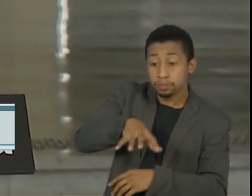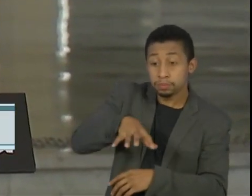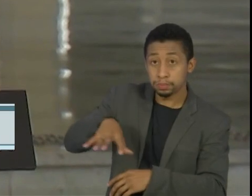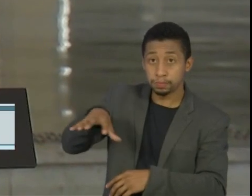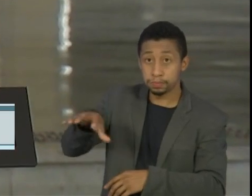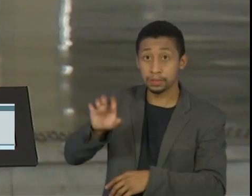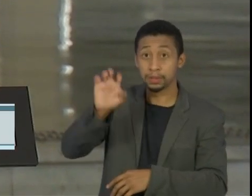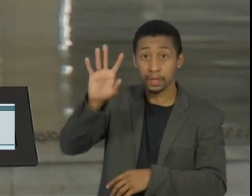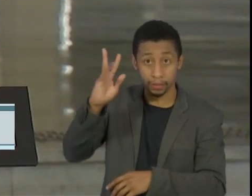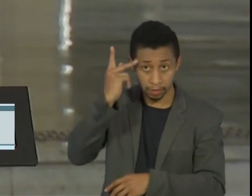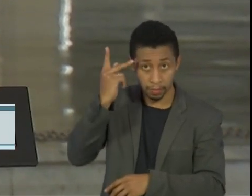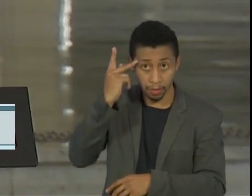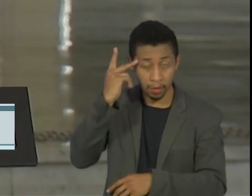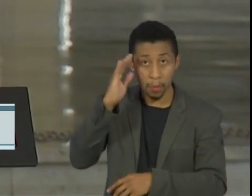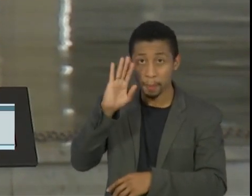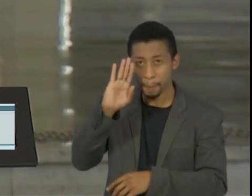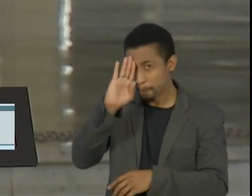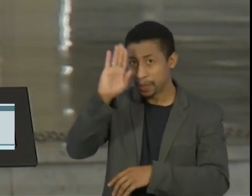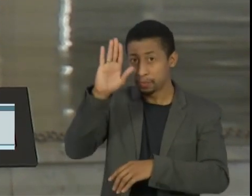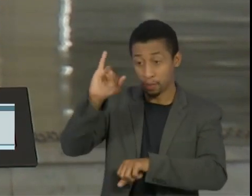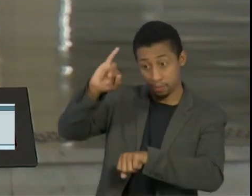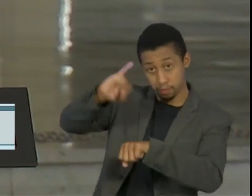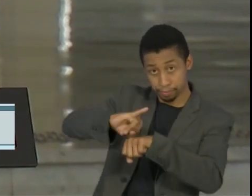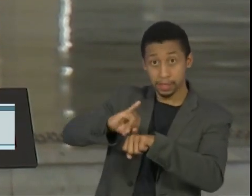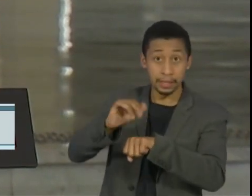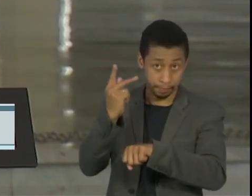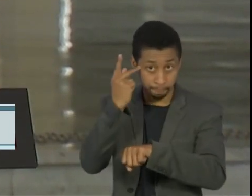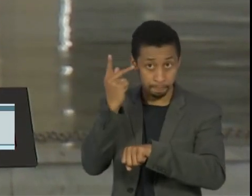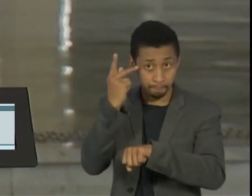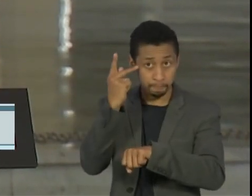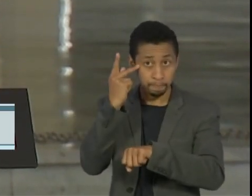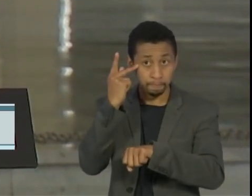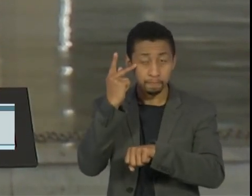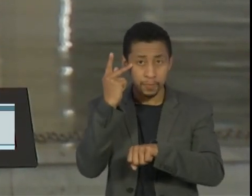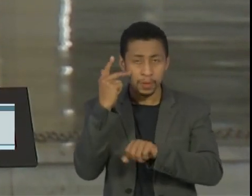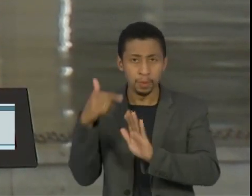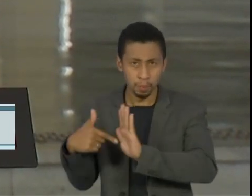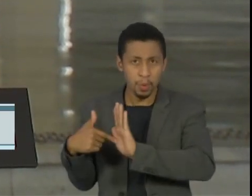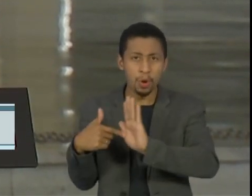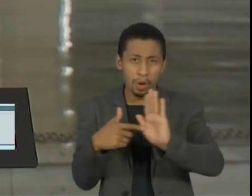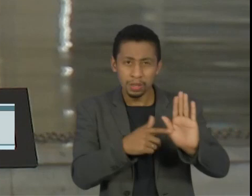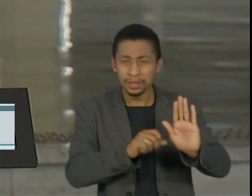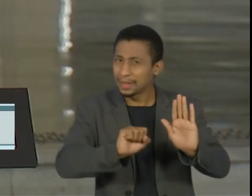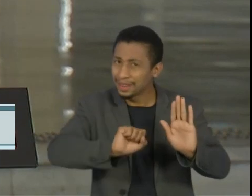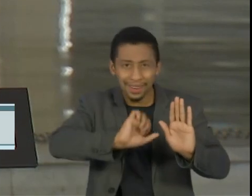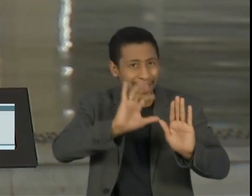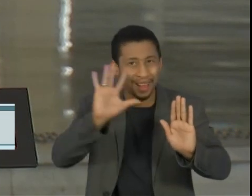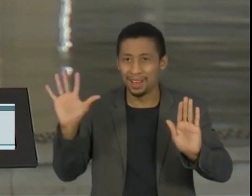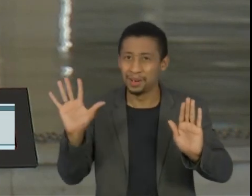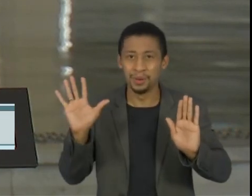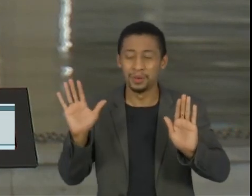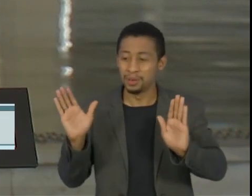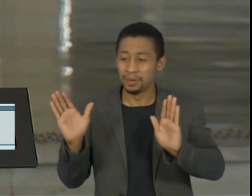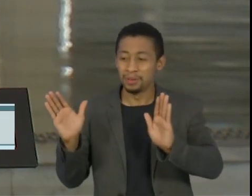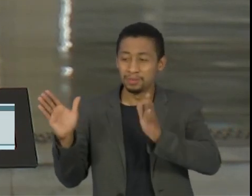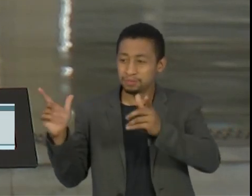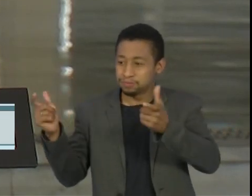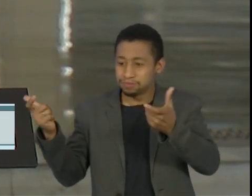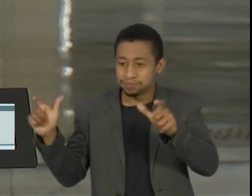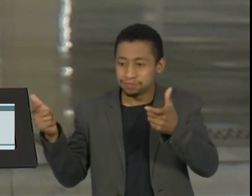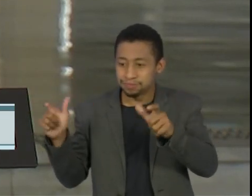região metropolitana, onde já há um indicativo bem mais claro de que não só